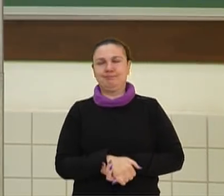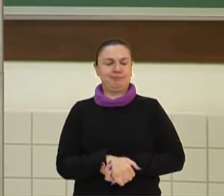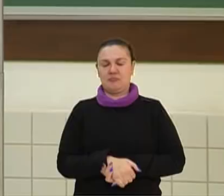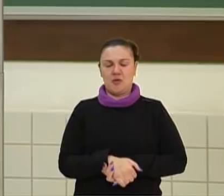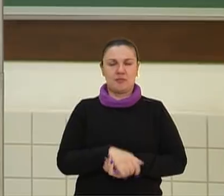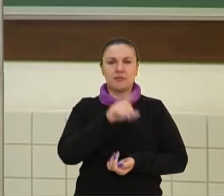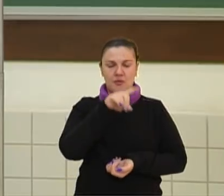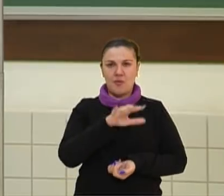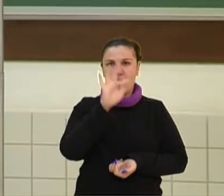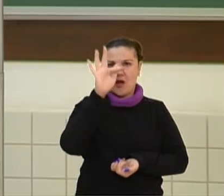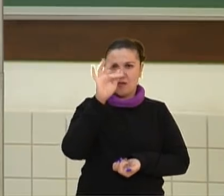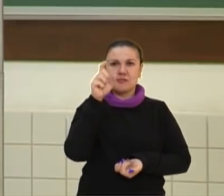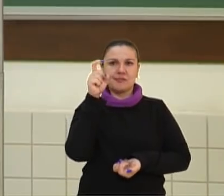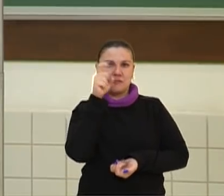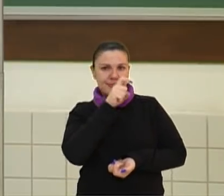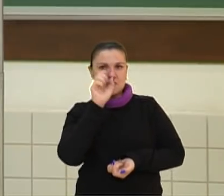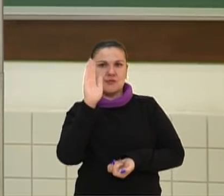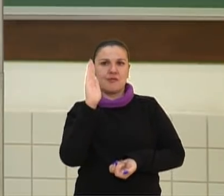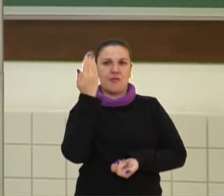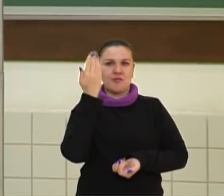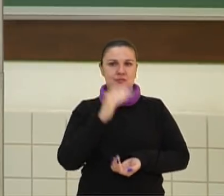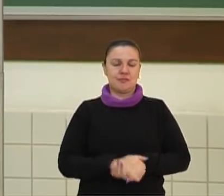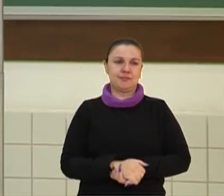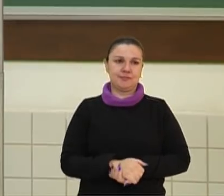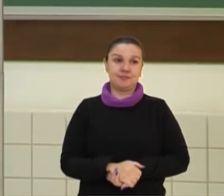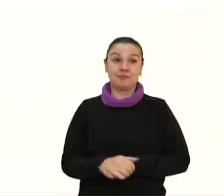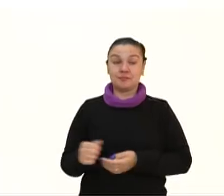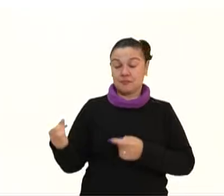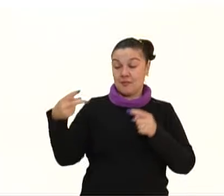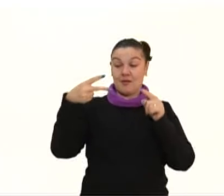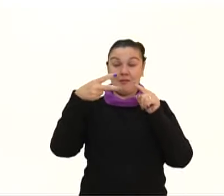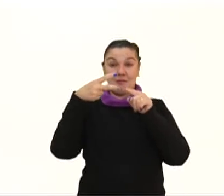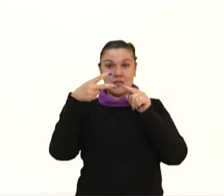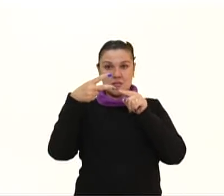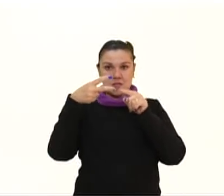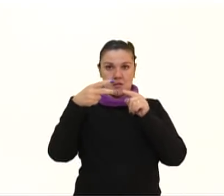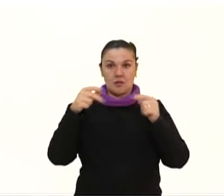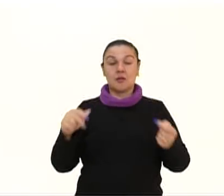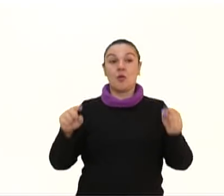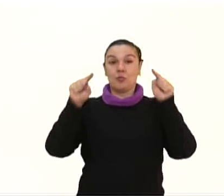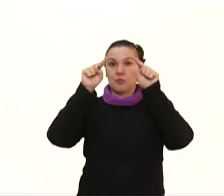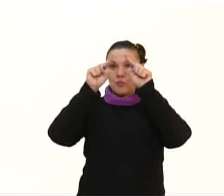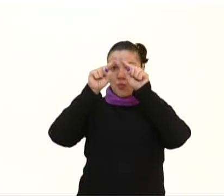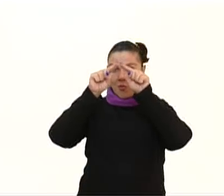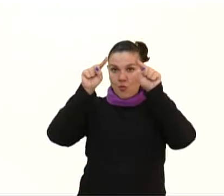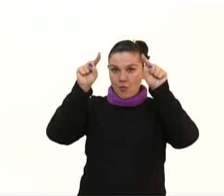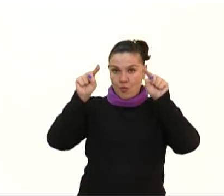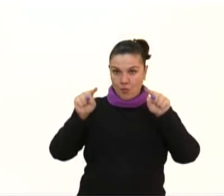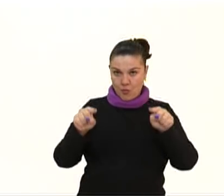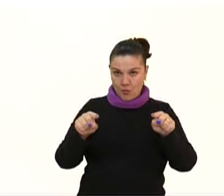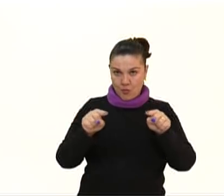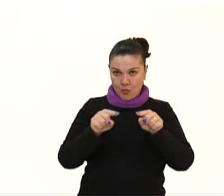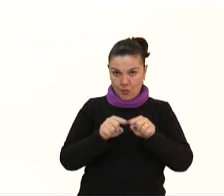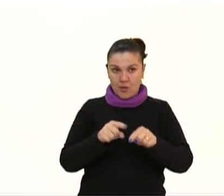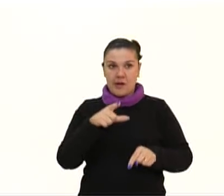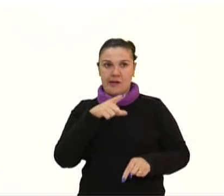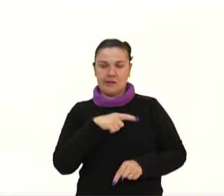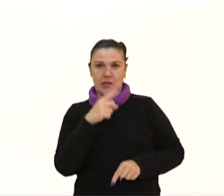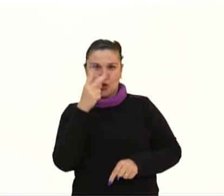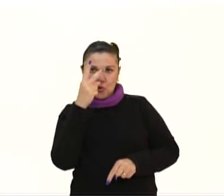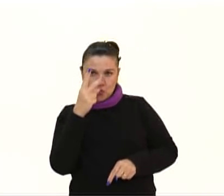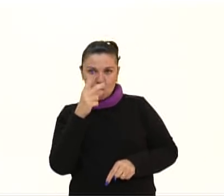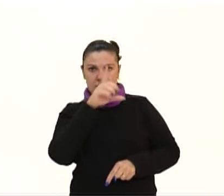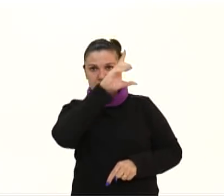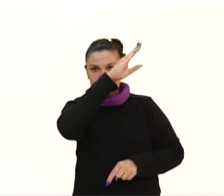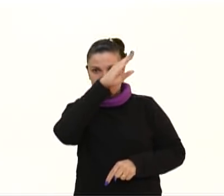você vai colocar F de falso, tá bom? A segunda sentença. Em um quadrilátero convexo, temos 2